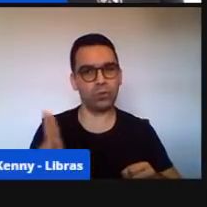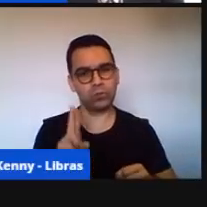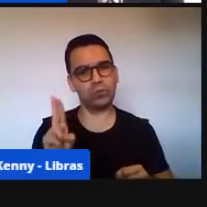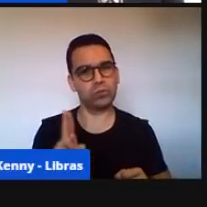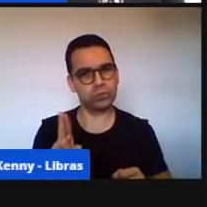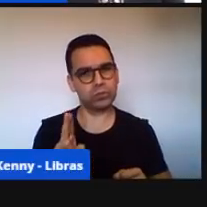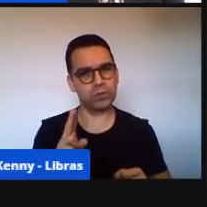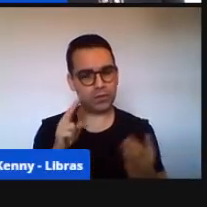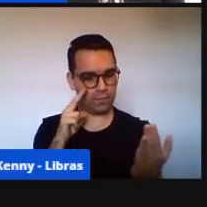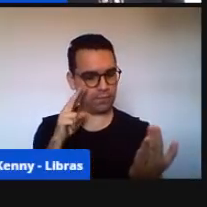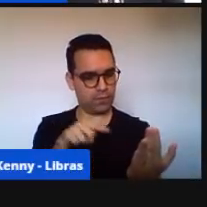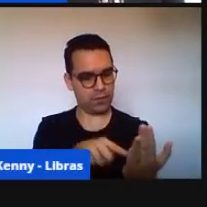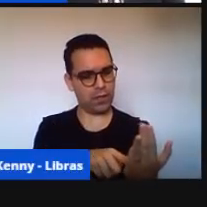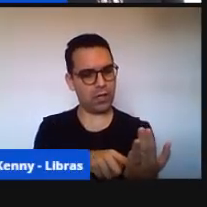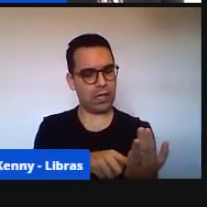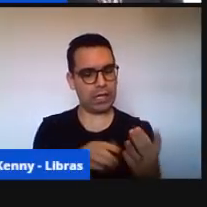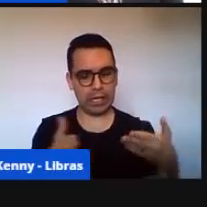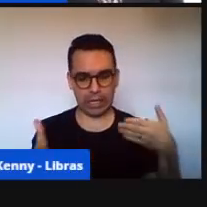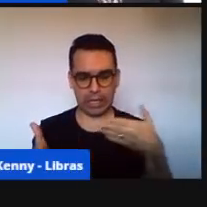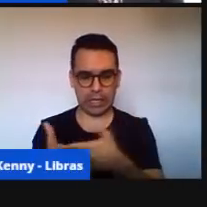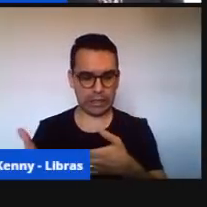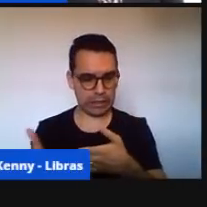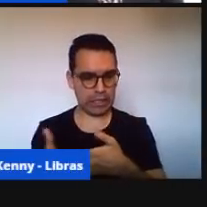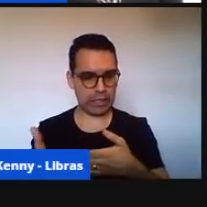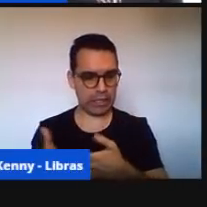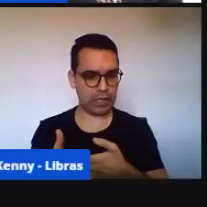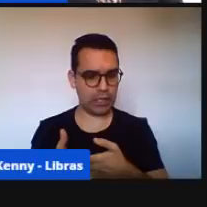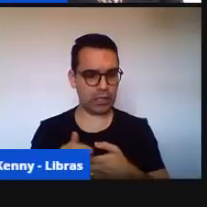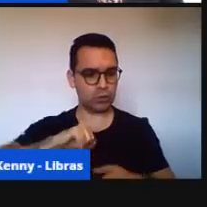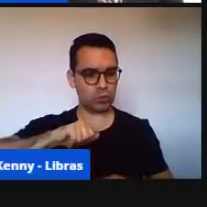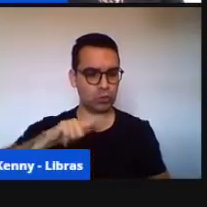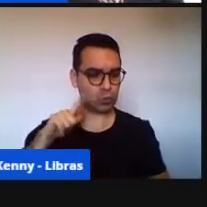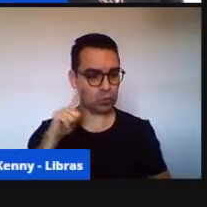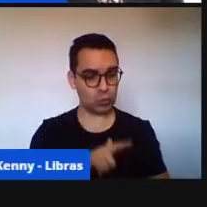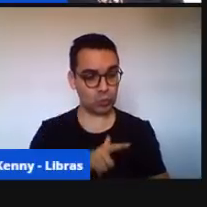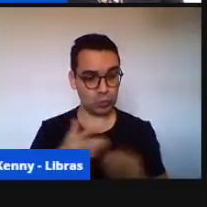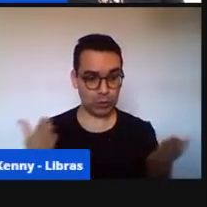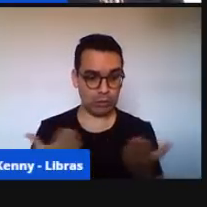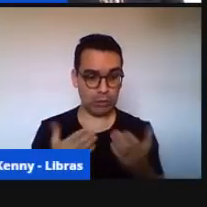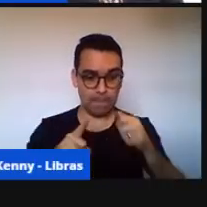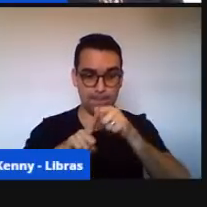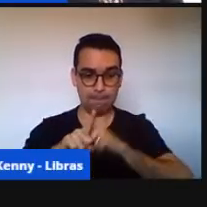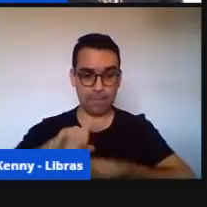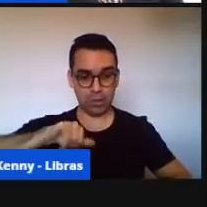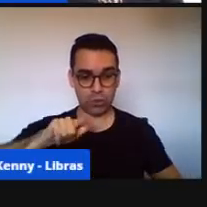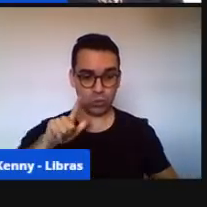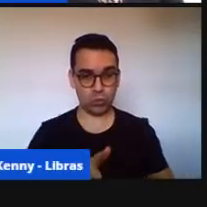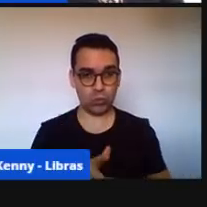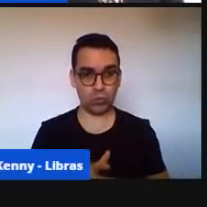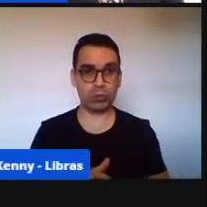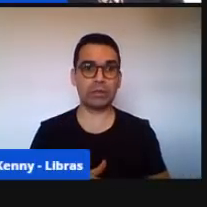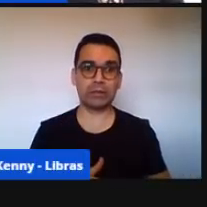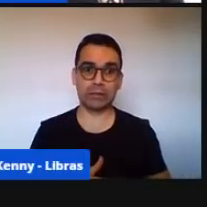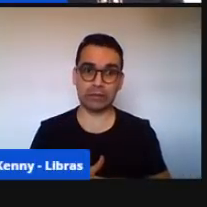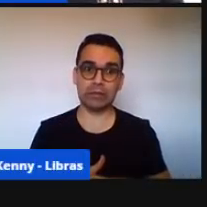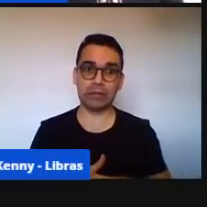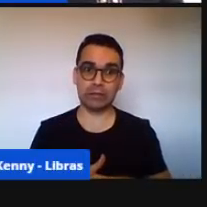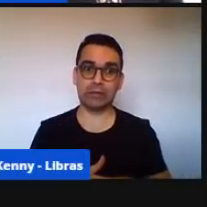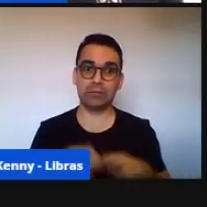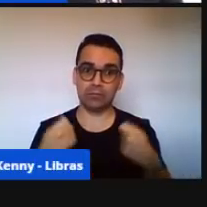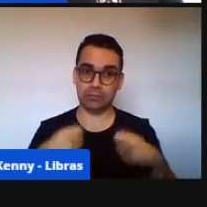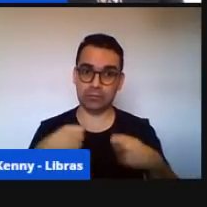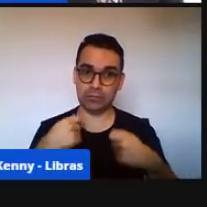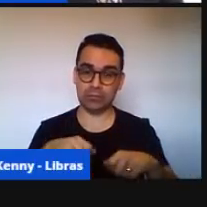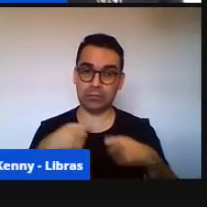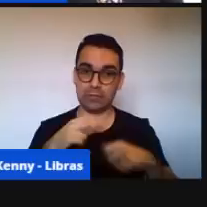PVPS, que a gente sempre fala, que o primeiro que vence é o primeiro que sai, Não importa se o produto chegou